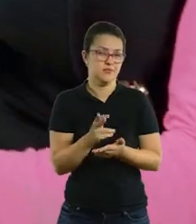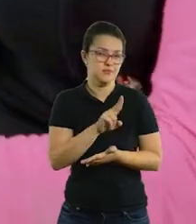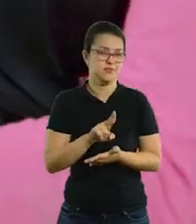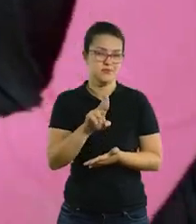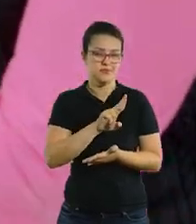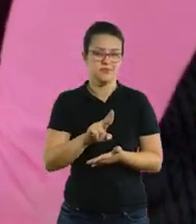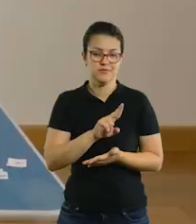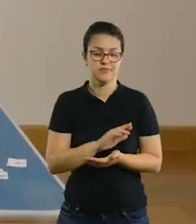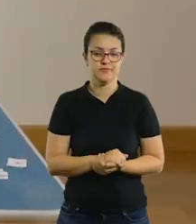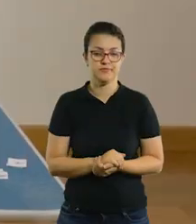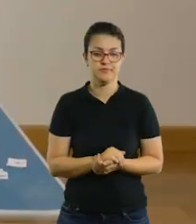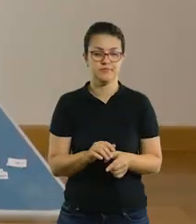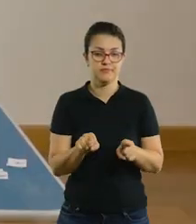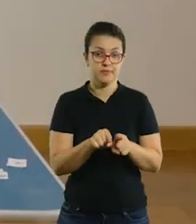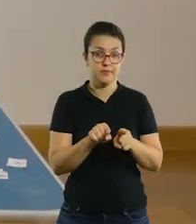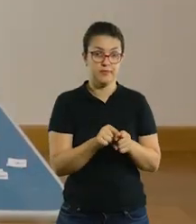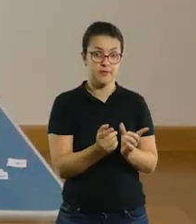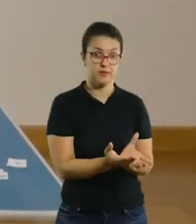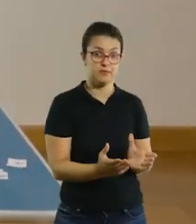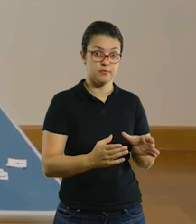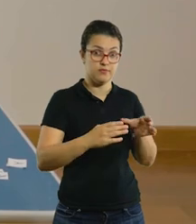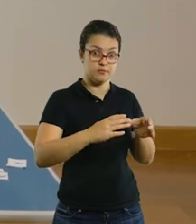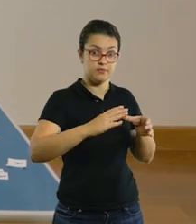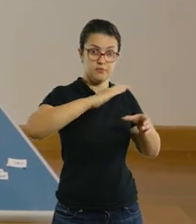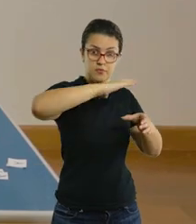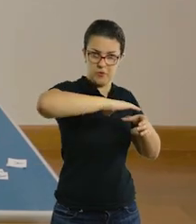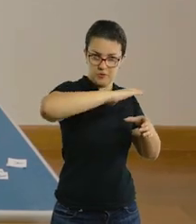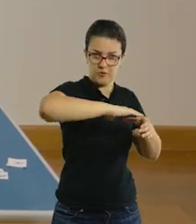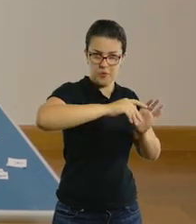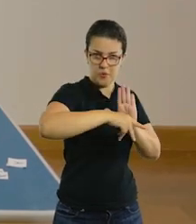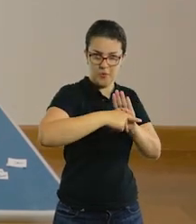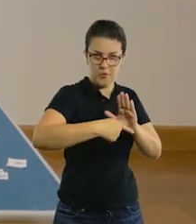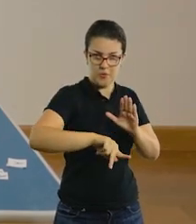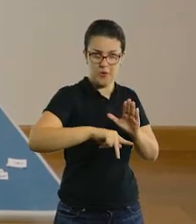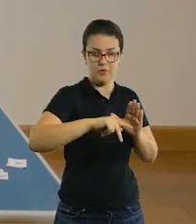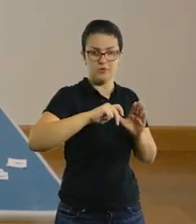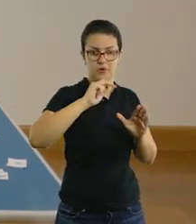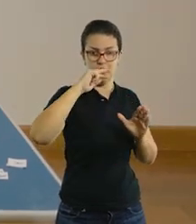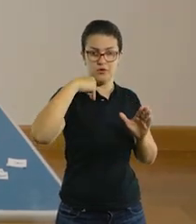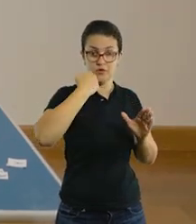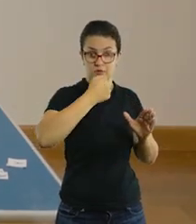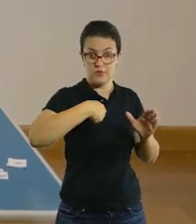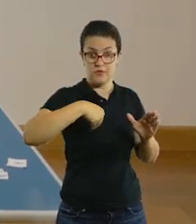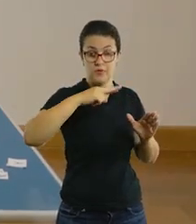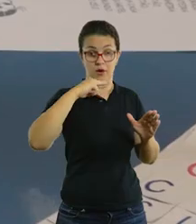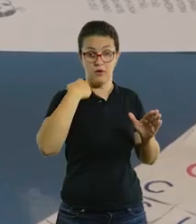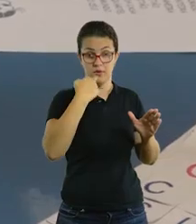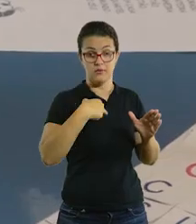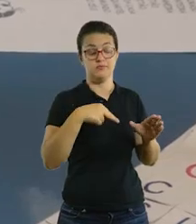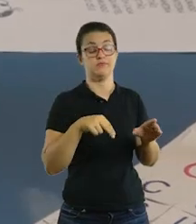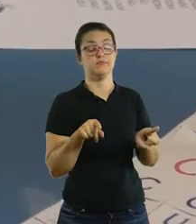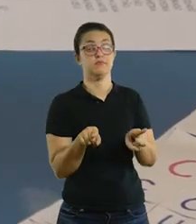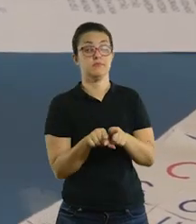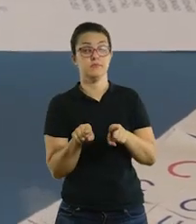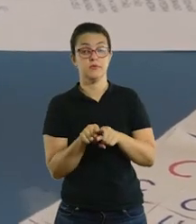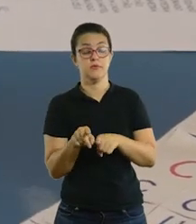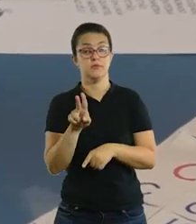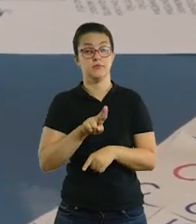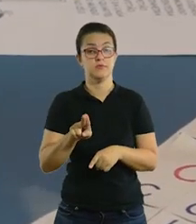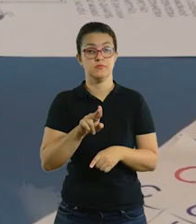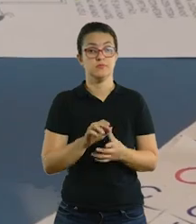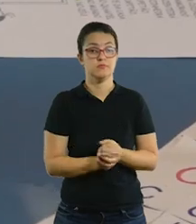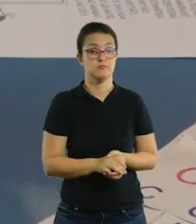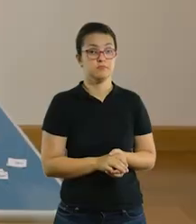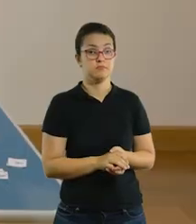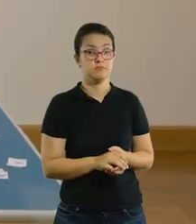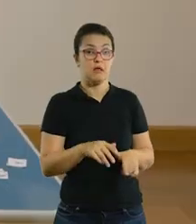fez esse suporte e você pode colocar assim também nos potinhos que você tem em casa. Se você quiser também, você